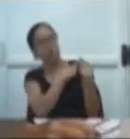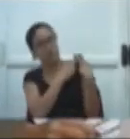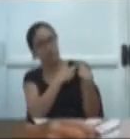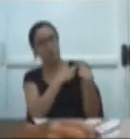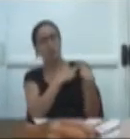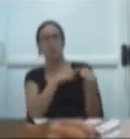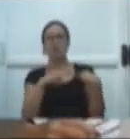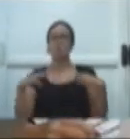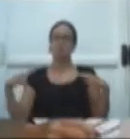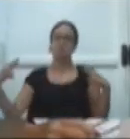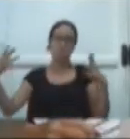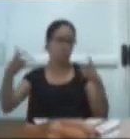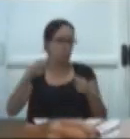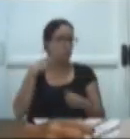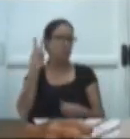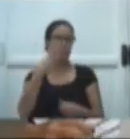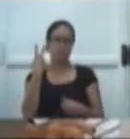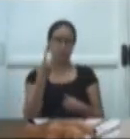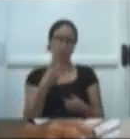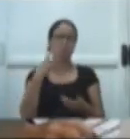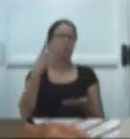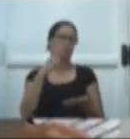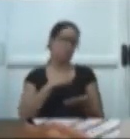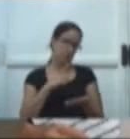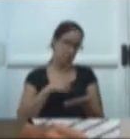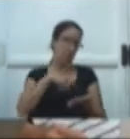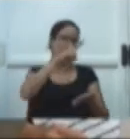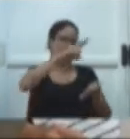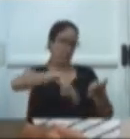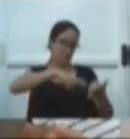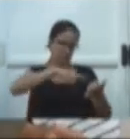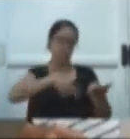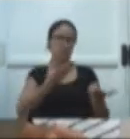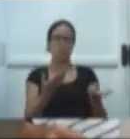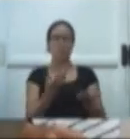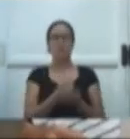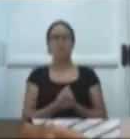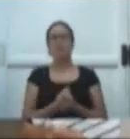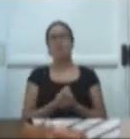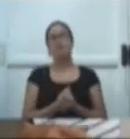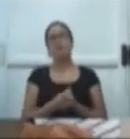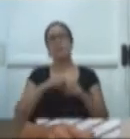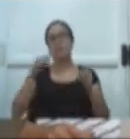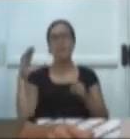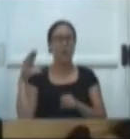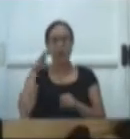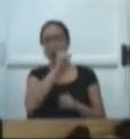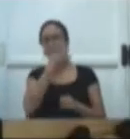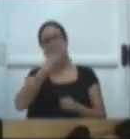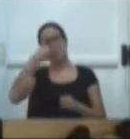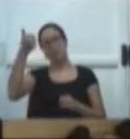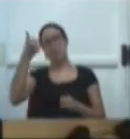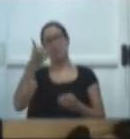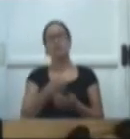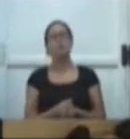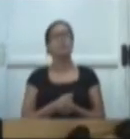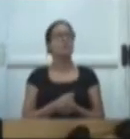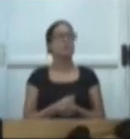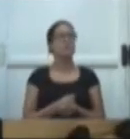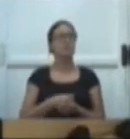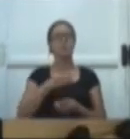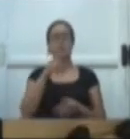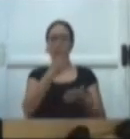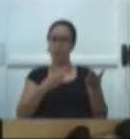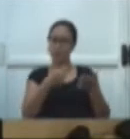disposição de todos e há muito, um volume grande de matérias a ser apreciado. O requerimento do vereador José Faridzani está em discussão.